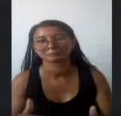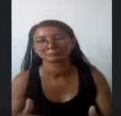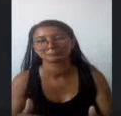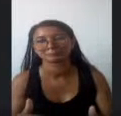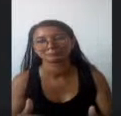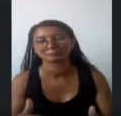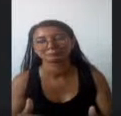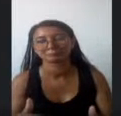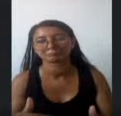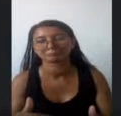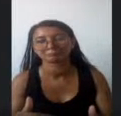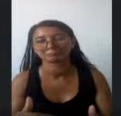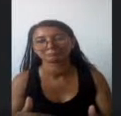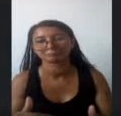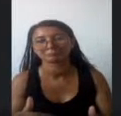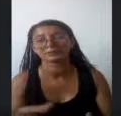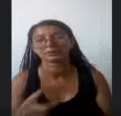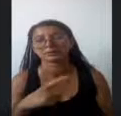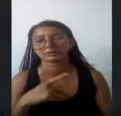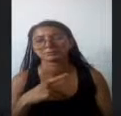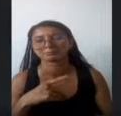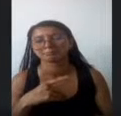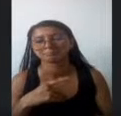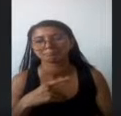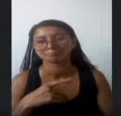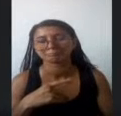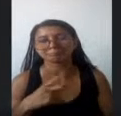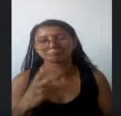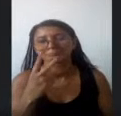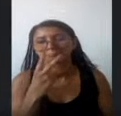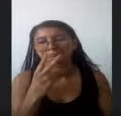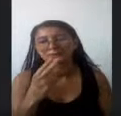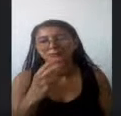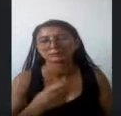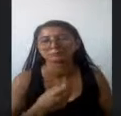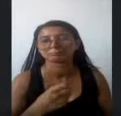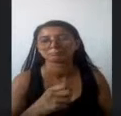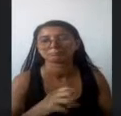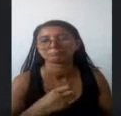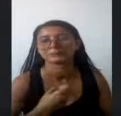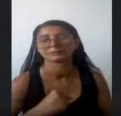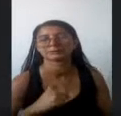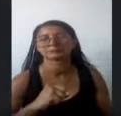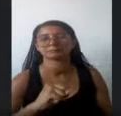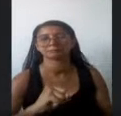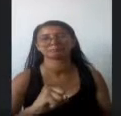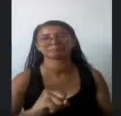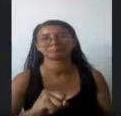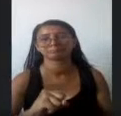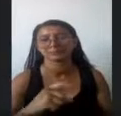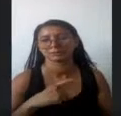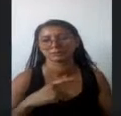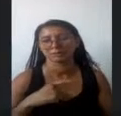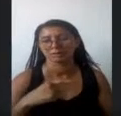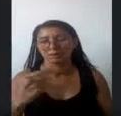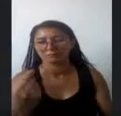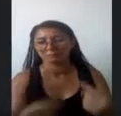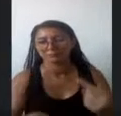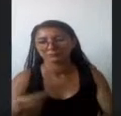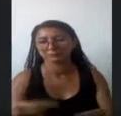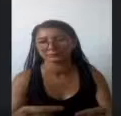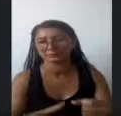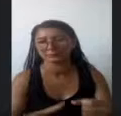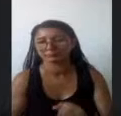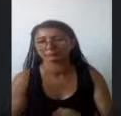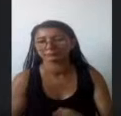e de estarmos deixando um pouco de lado, não a questão da política, mas estarmos agora fortalecendo, porque hoje